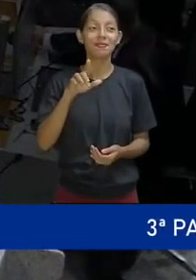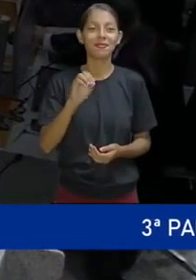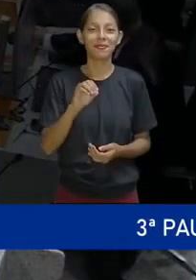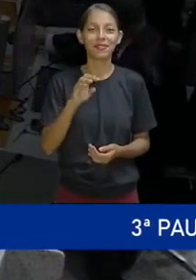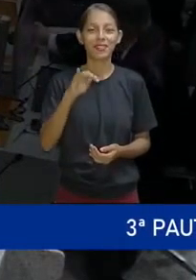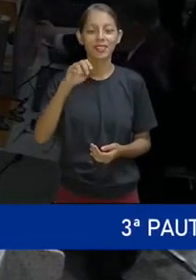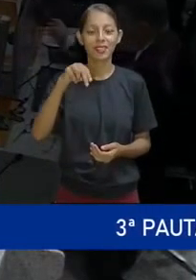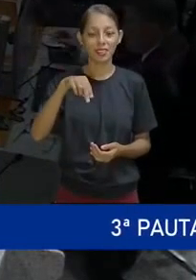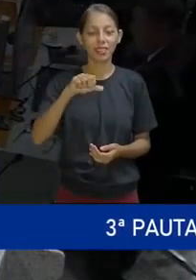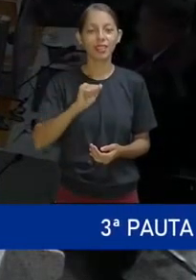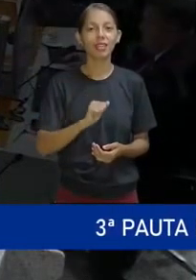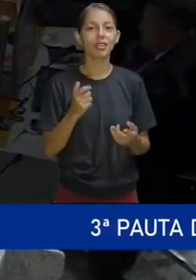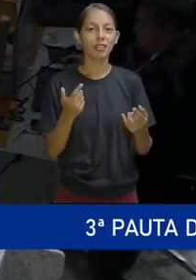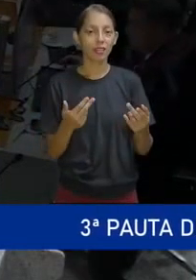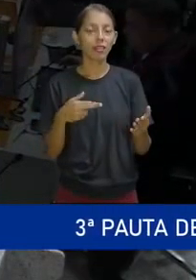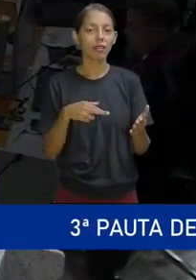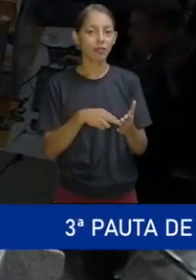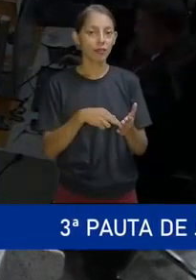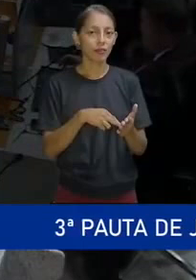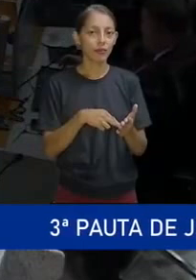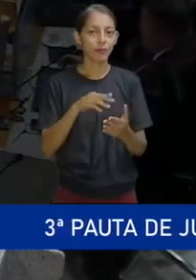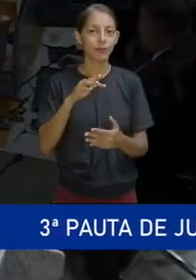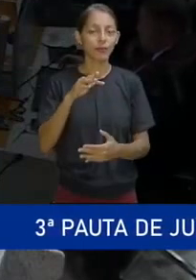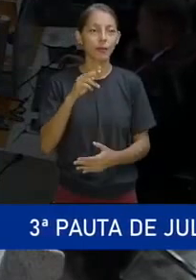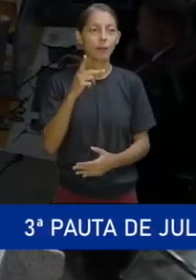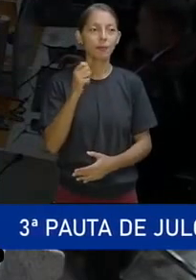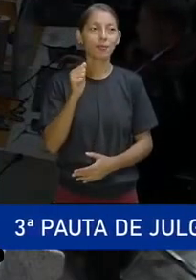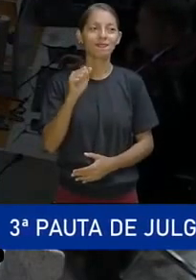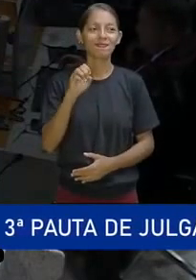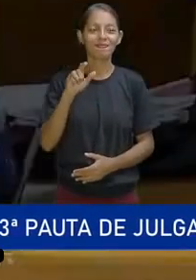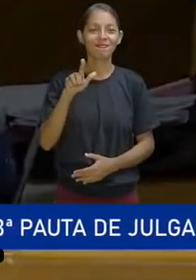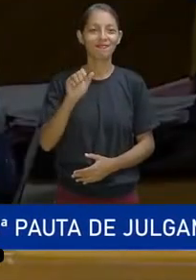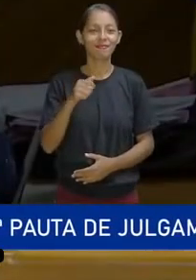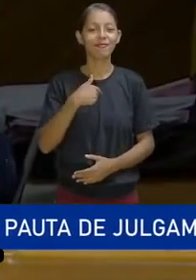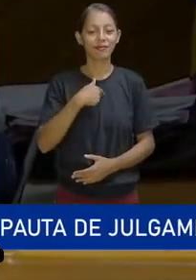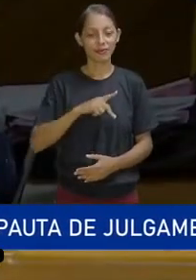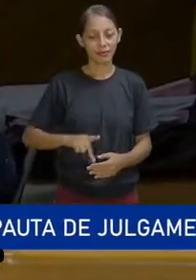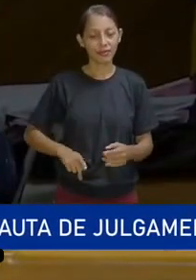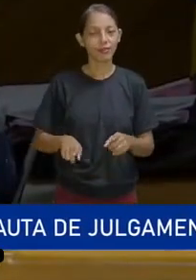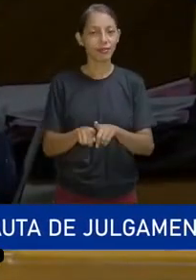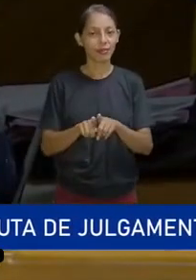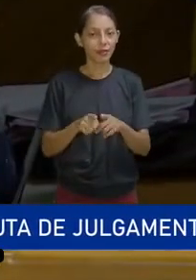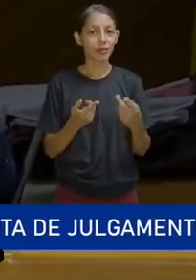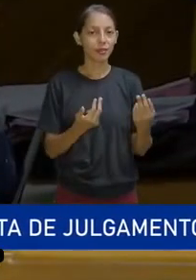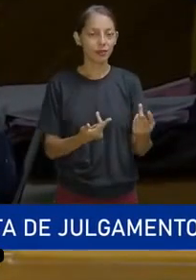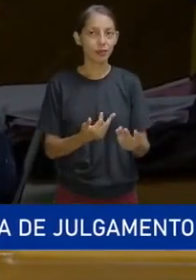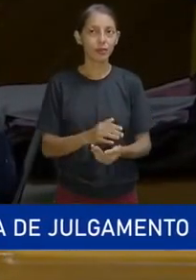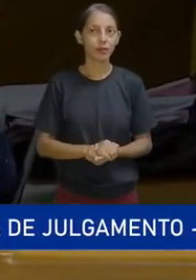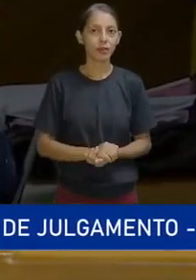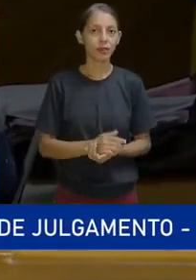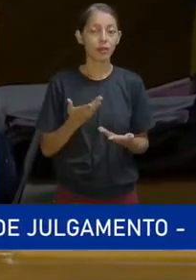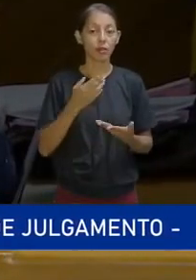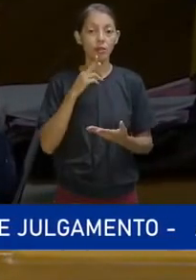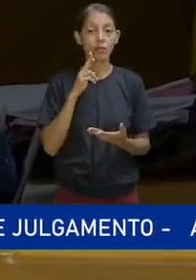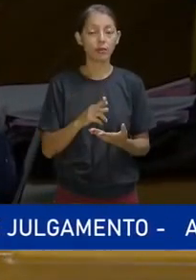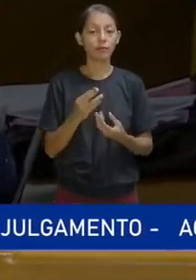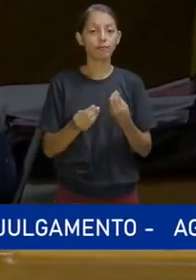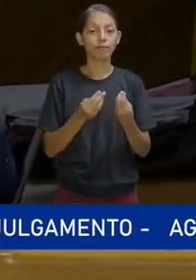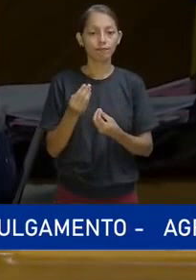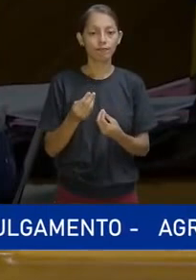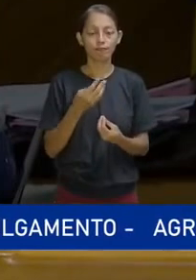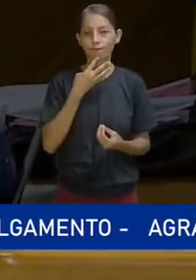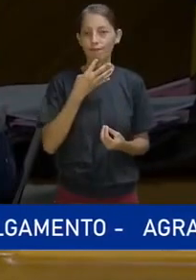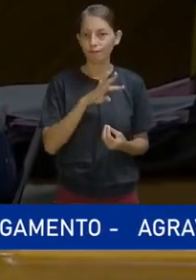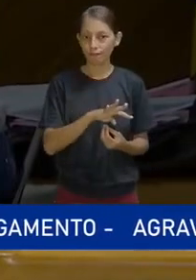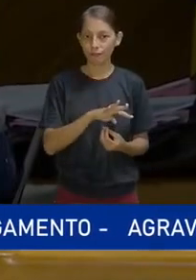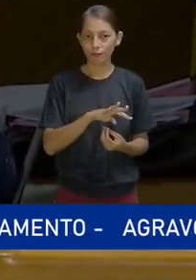Souza. Acompanhe, presidente. Paola Santos. Acompanho, presidente. Eu também acompanho e declaro o resultado. TRE da Amapá, a unanimidade, não